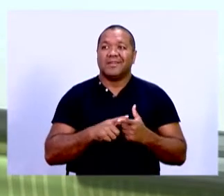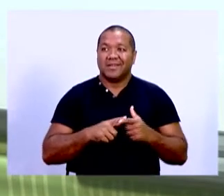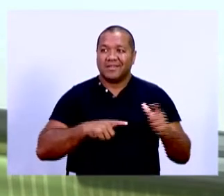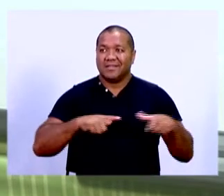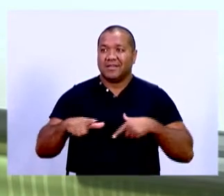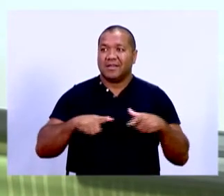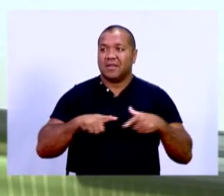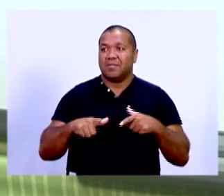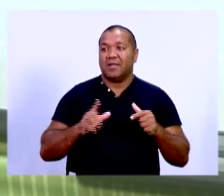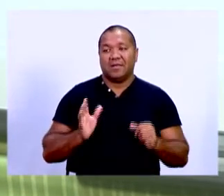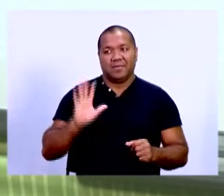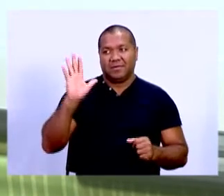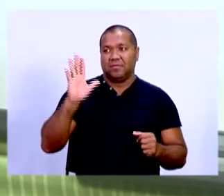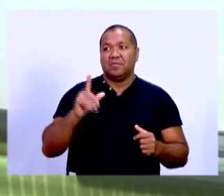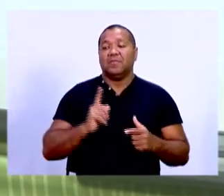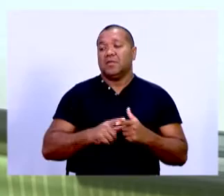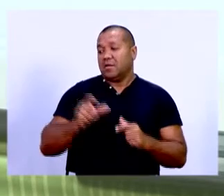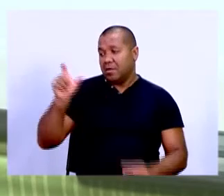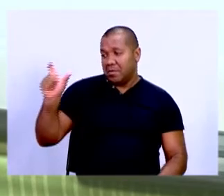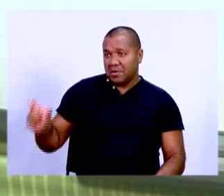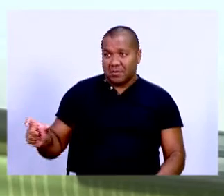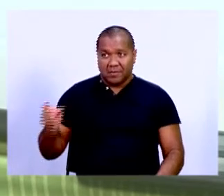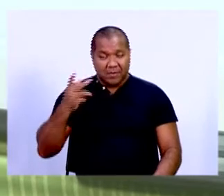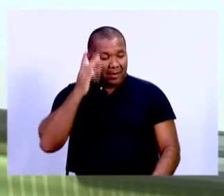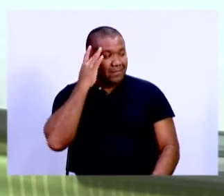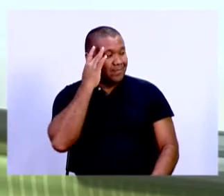né? E aí o cliente já fica mais...